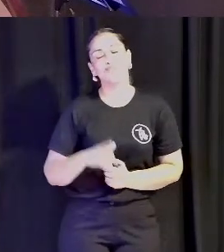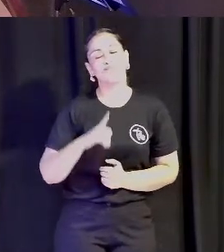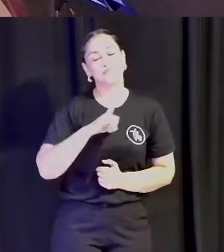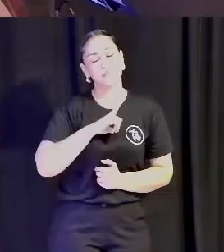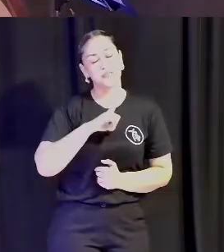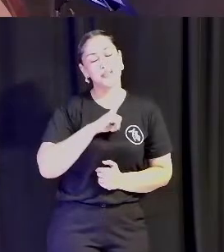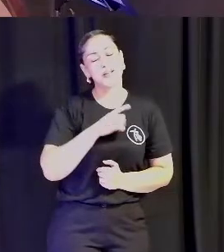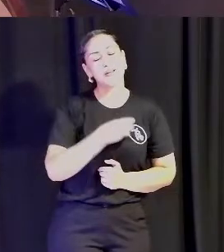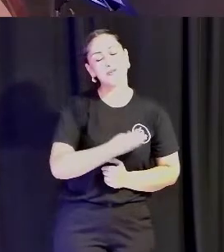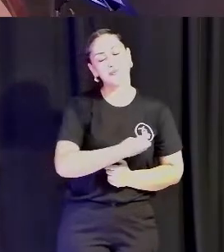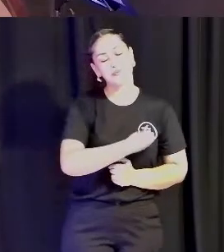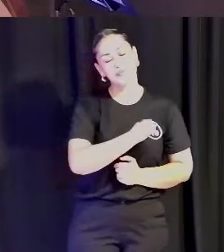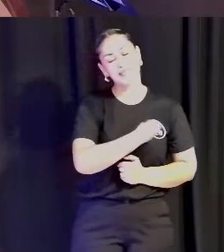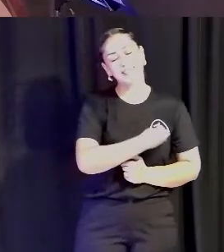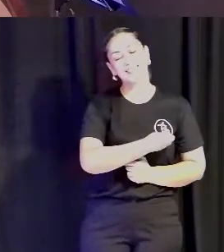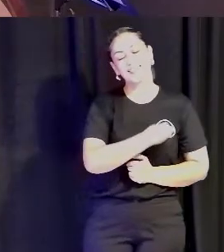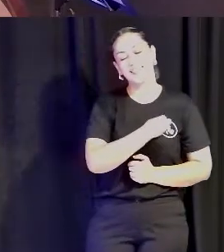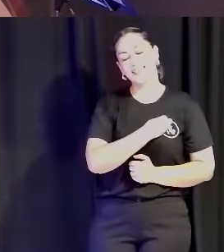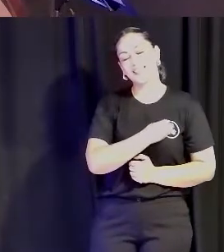Tenho vida,